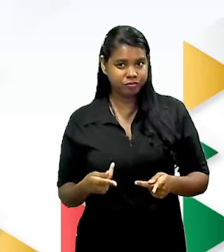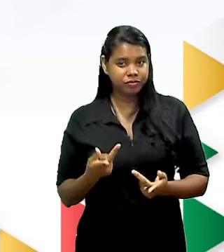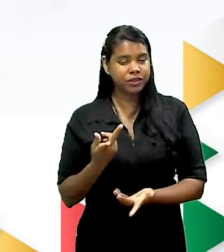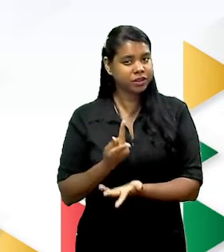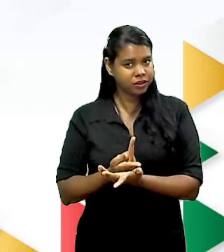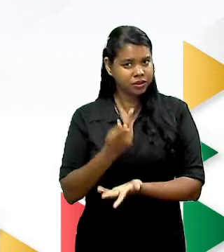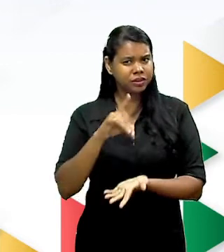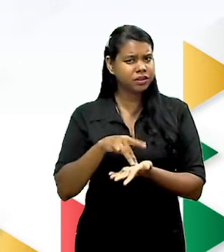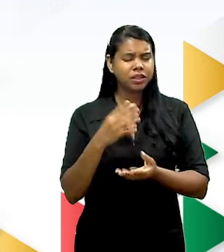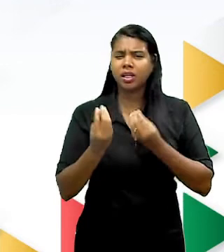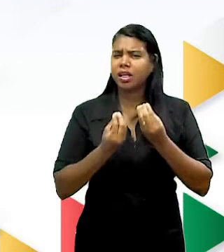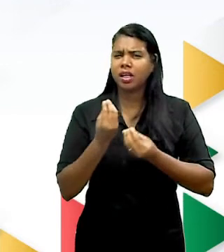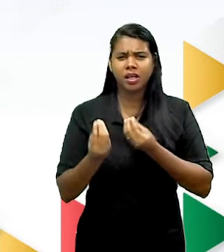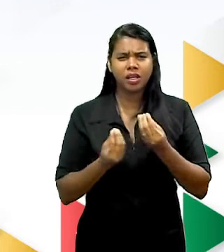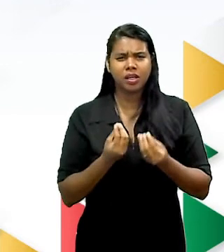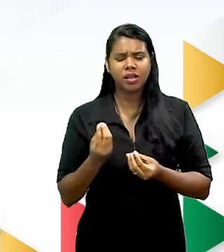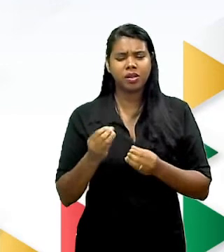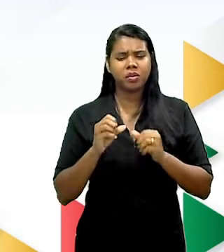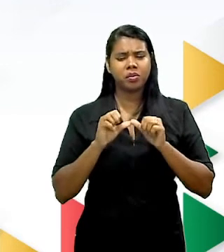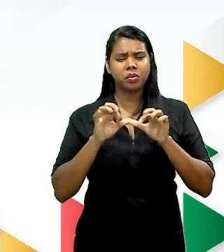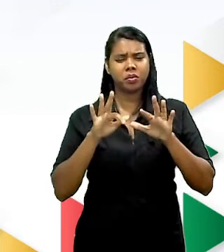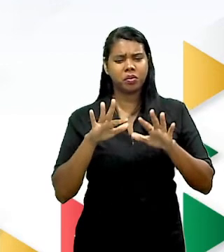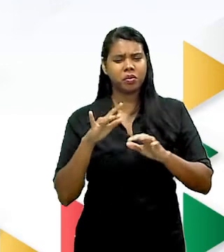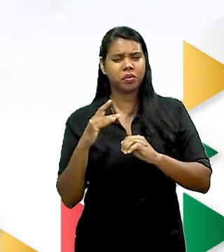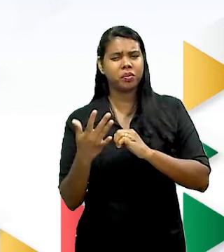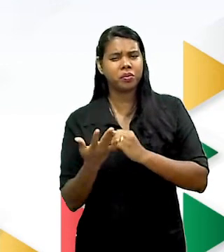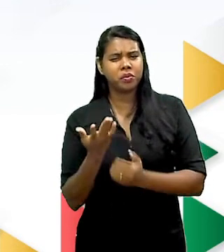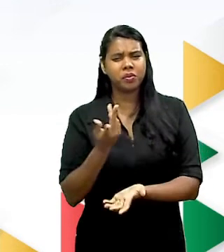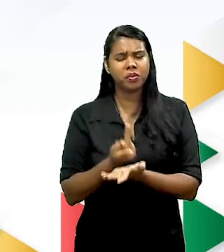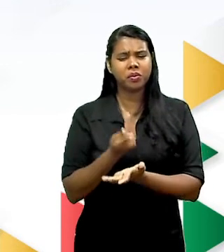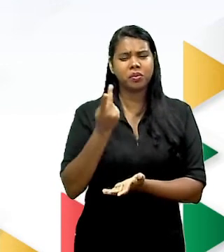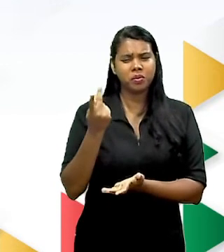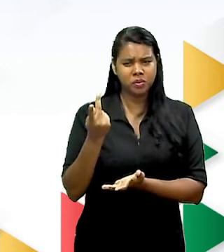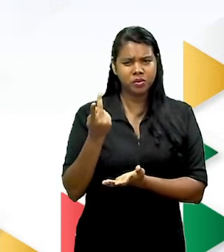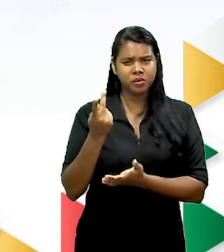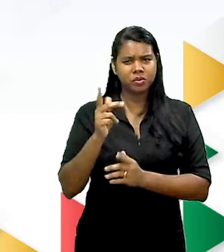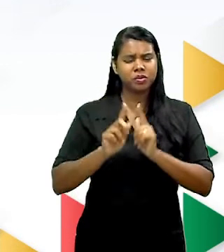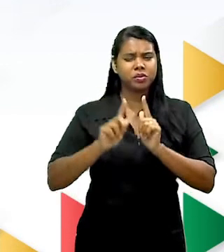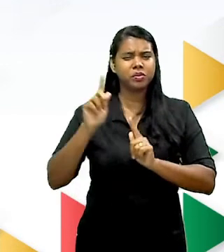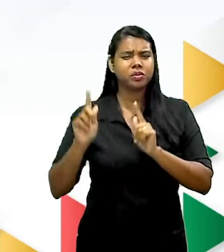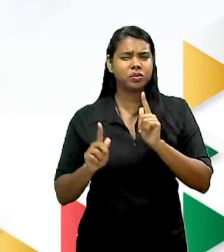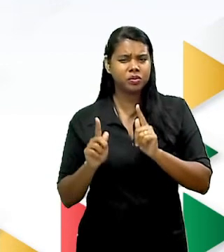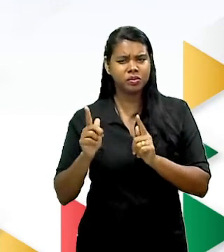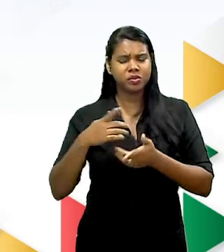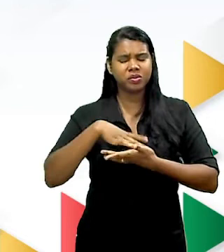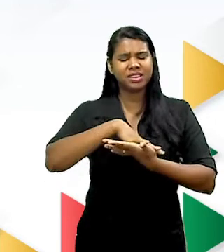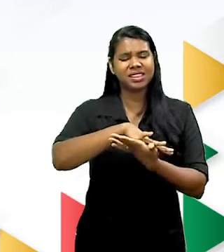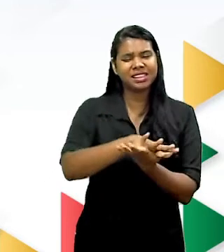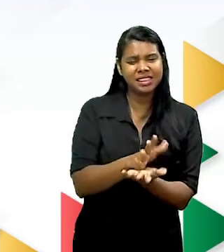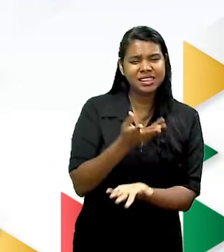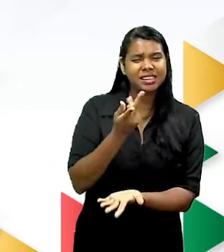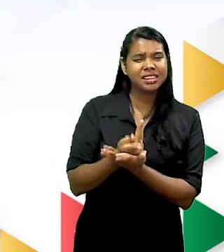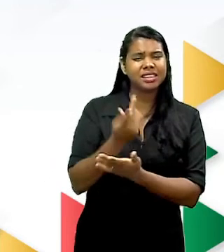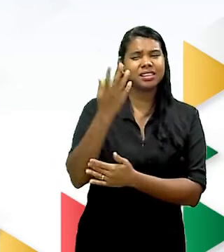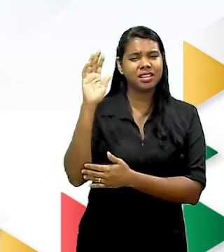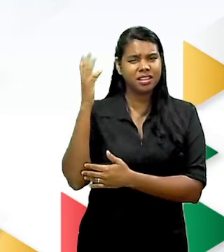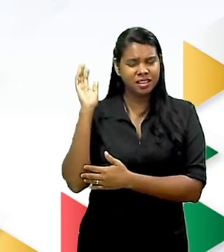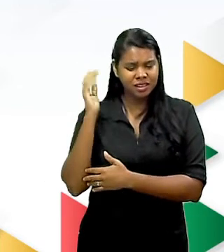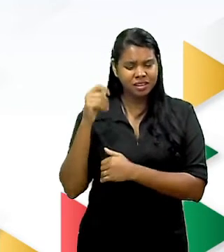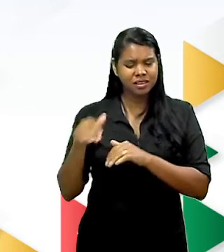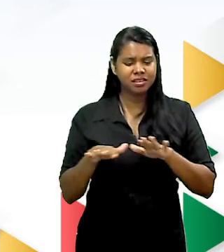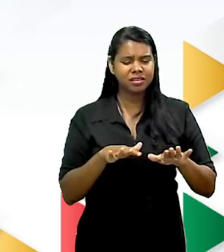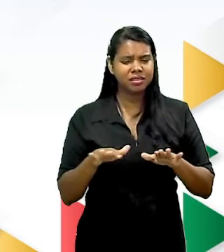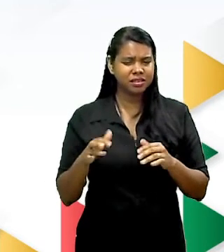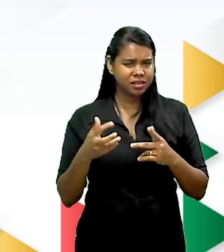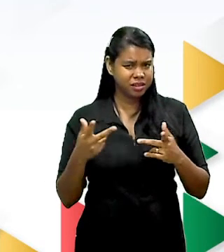no caso, como as epidemias, as condições meteorológicas, os desastres naturais, entre